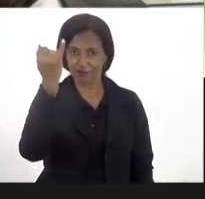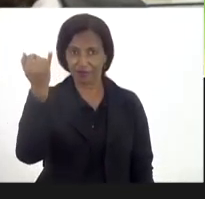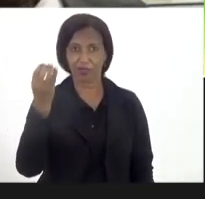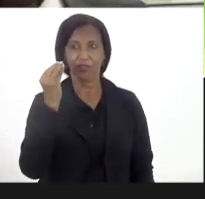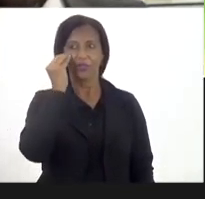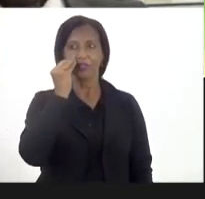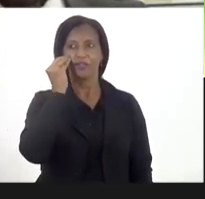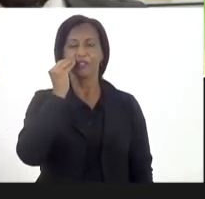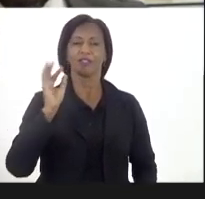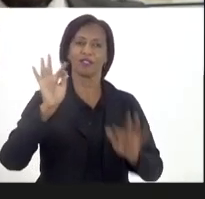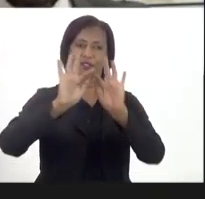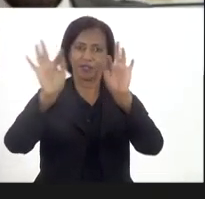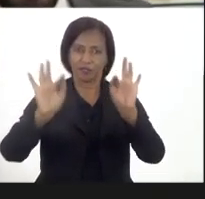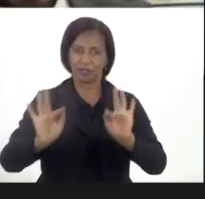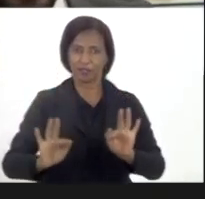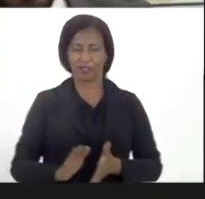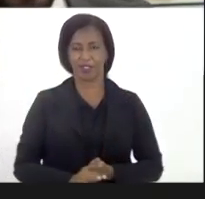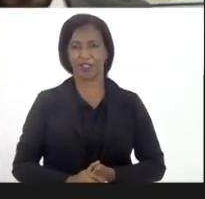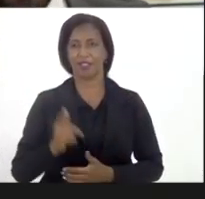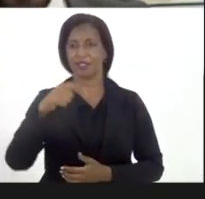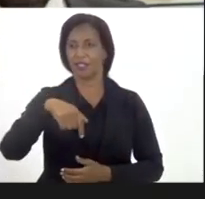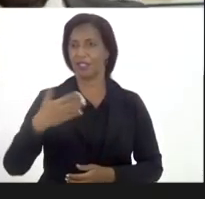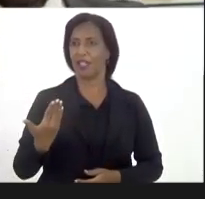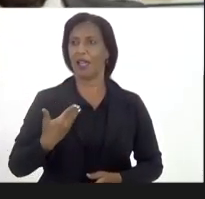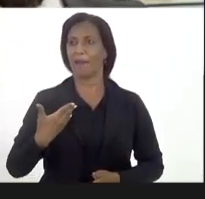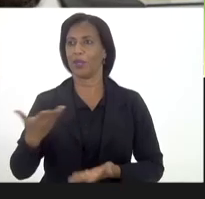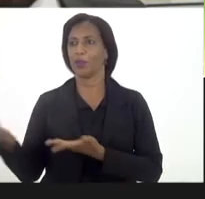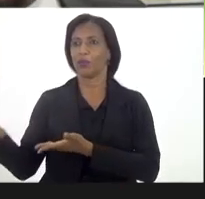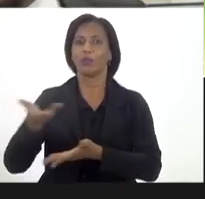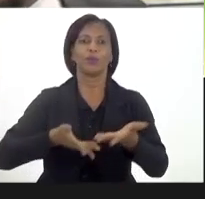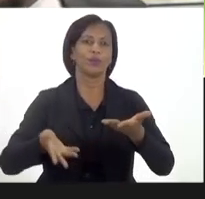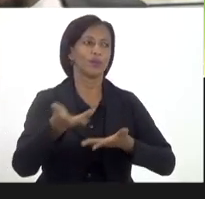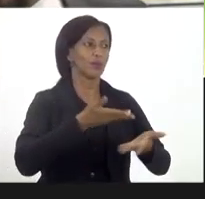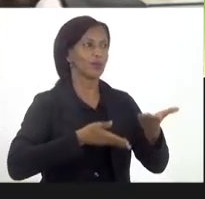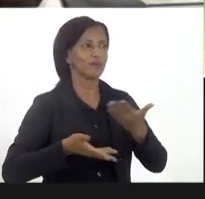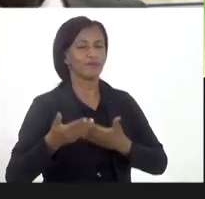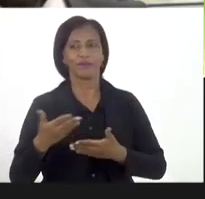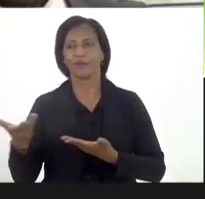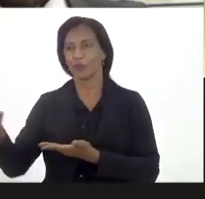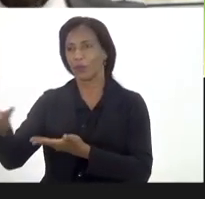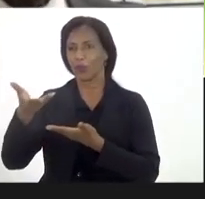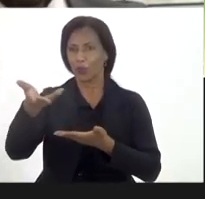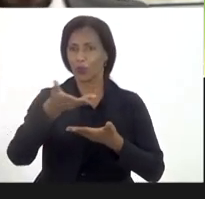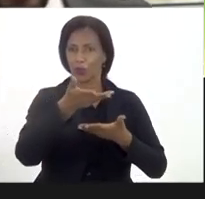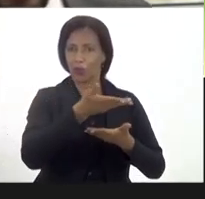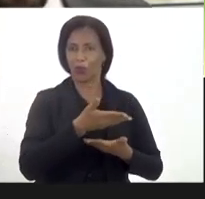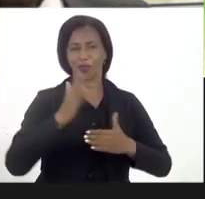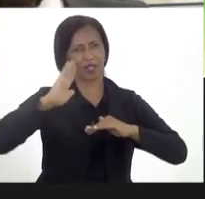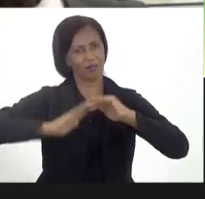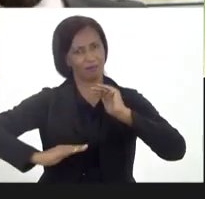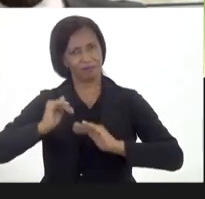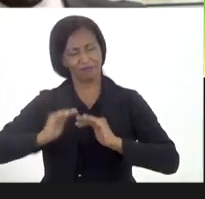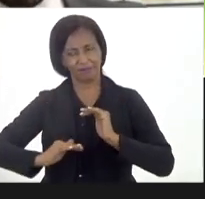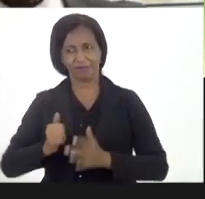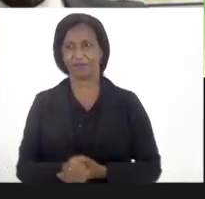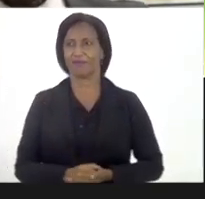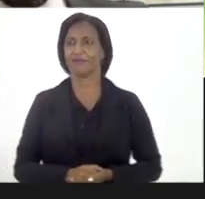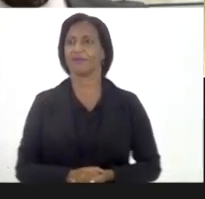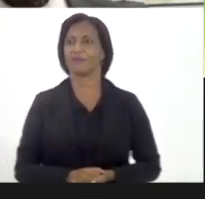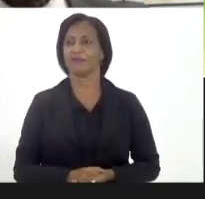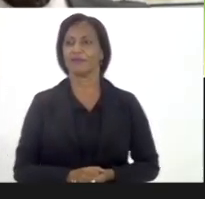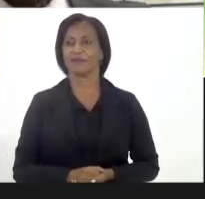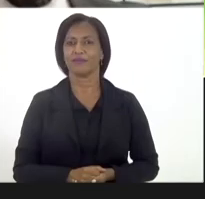então fico muito feliz aqui a gente está entre amigos antes de mais nada aqui são muito cordados muito cordiais no competentes todos estão envolvidos